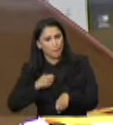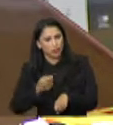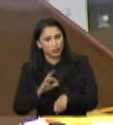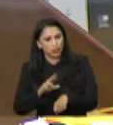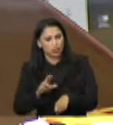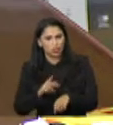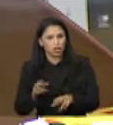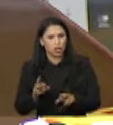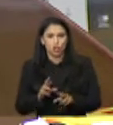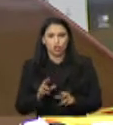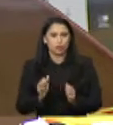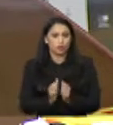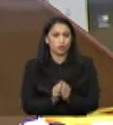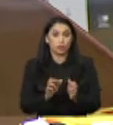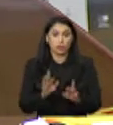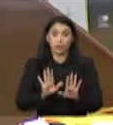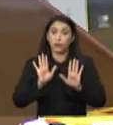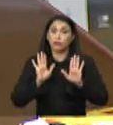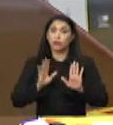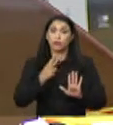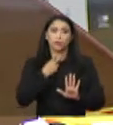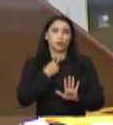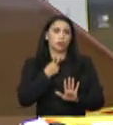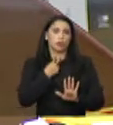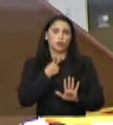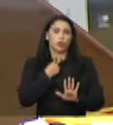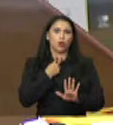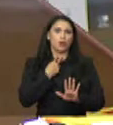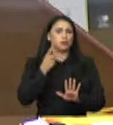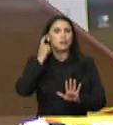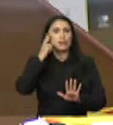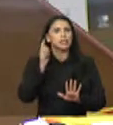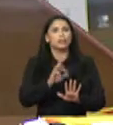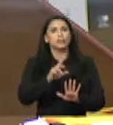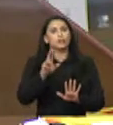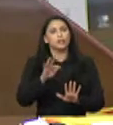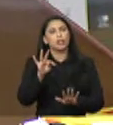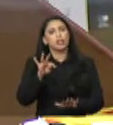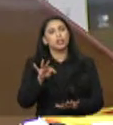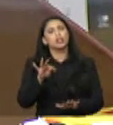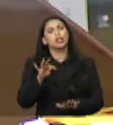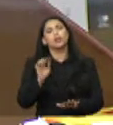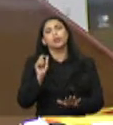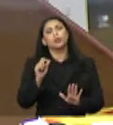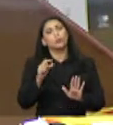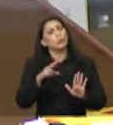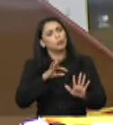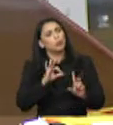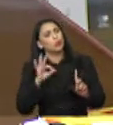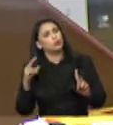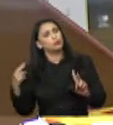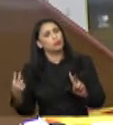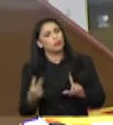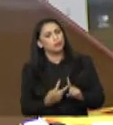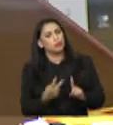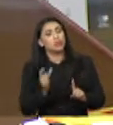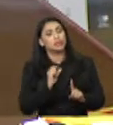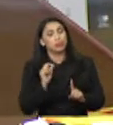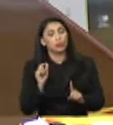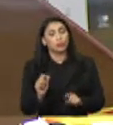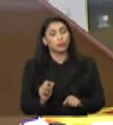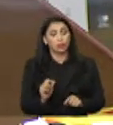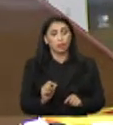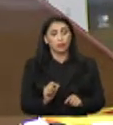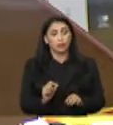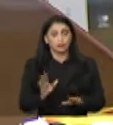não caminham juntas não se pode desconsiderar as razões teóricas desse ponto de vista e mais considerando que os